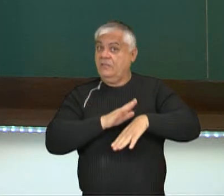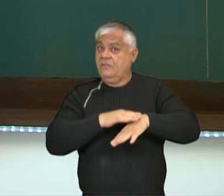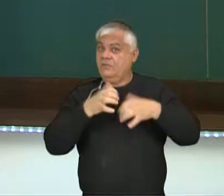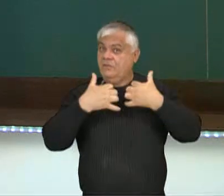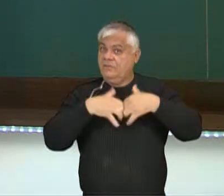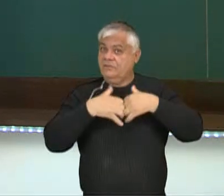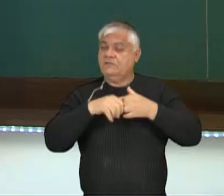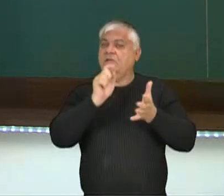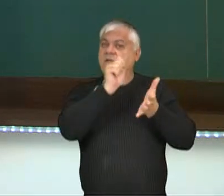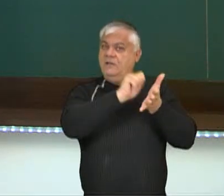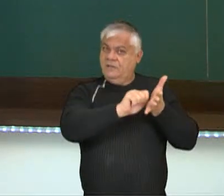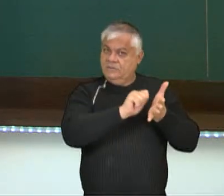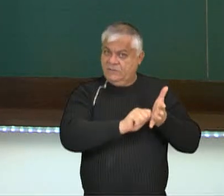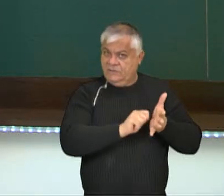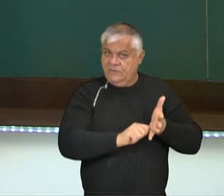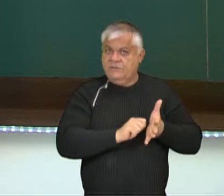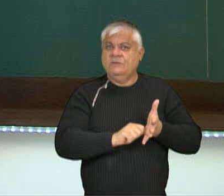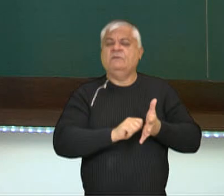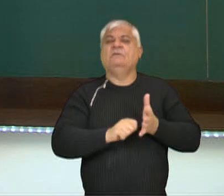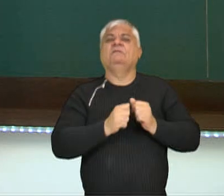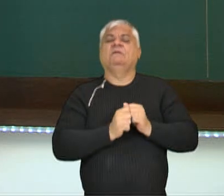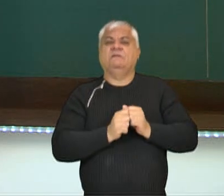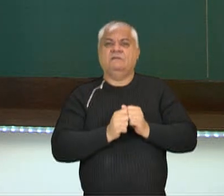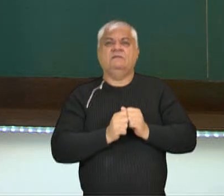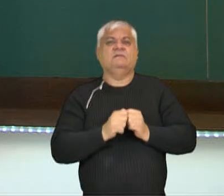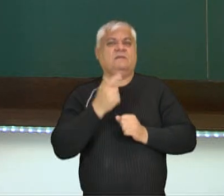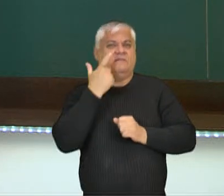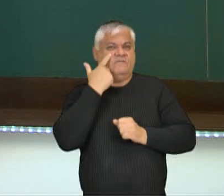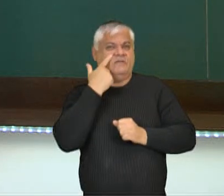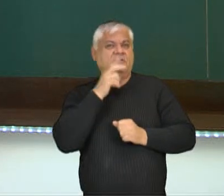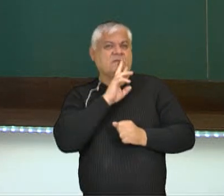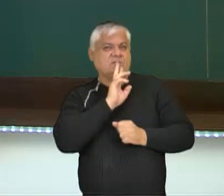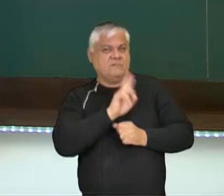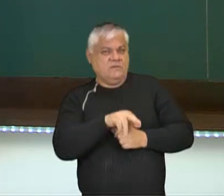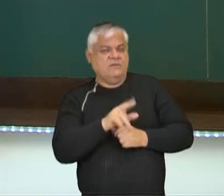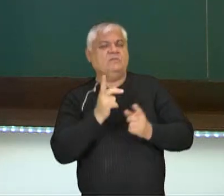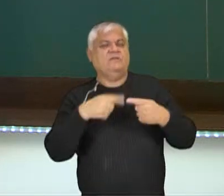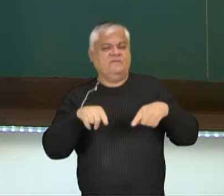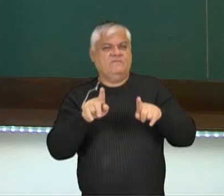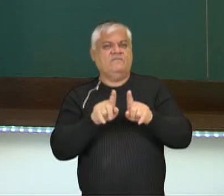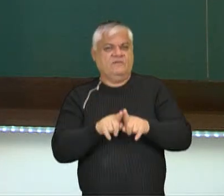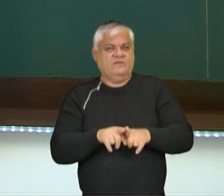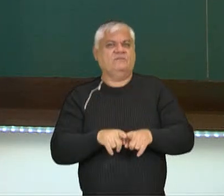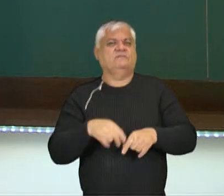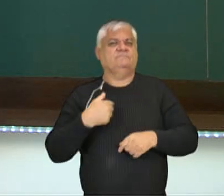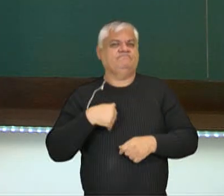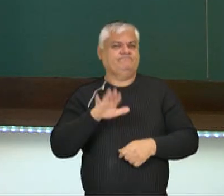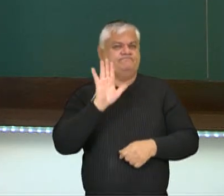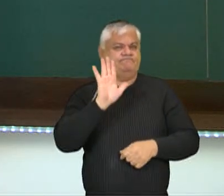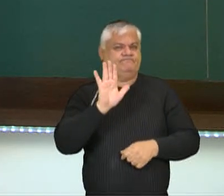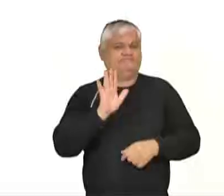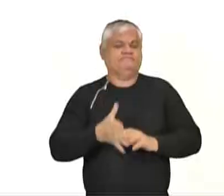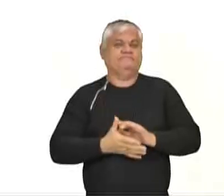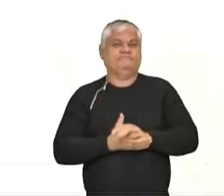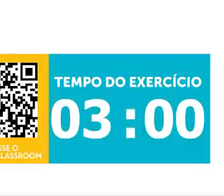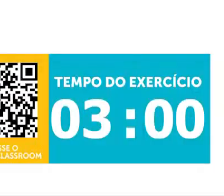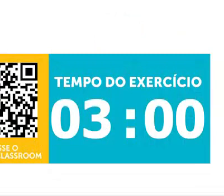você. Anota aí no teu caderno de ciências, resolve aí o exercício, responde, a gente já volta para conferir junto. Até daqui a